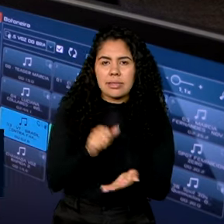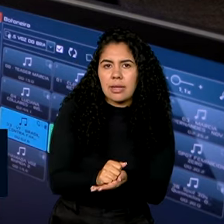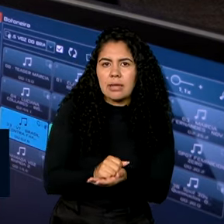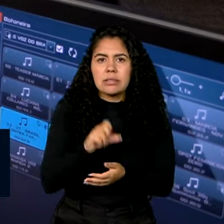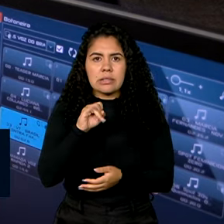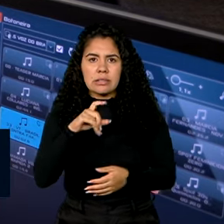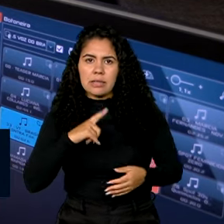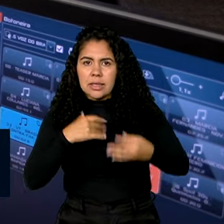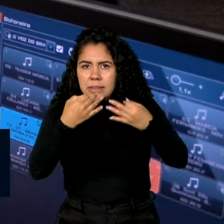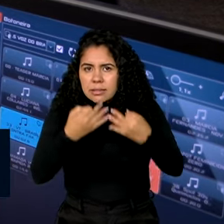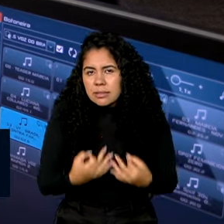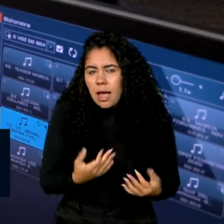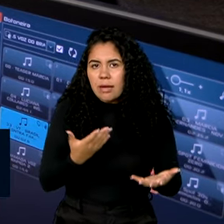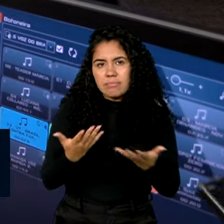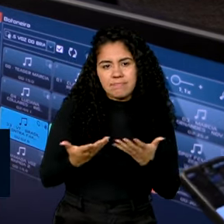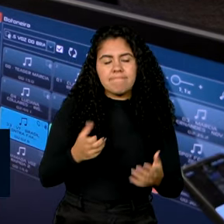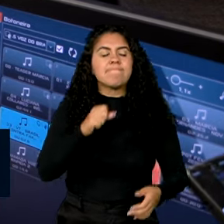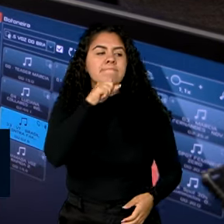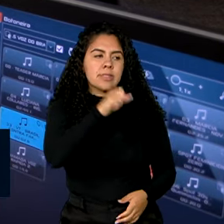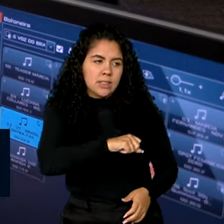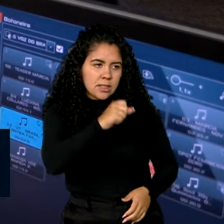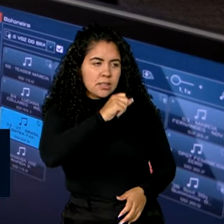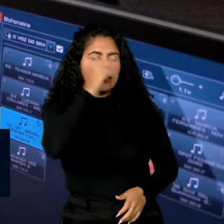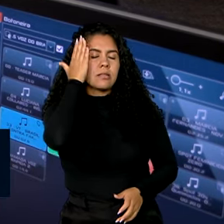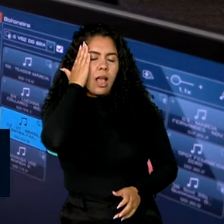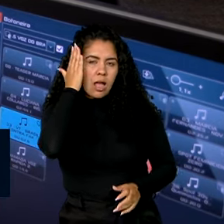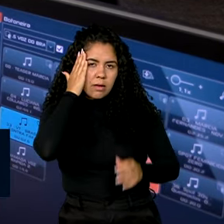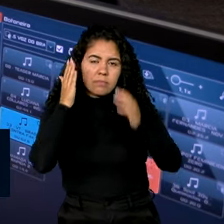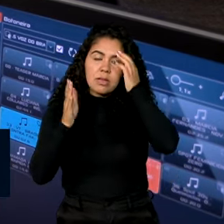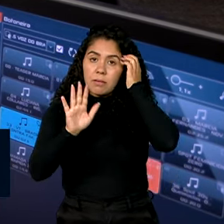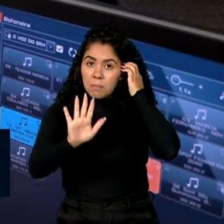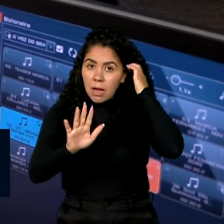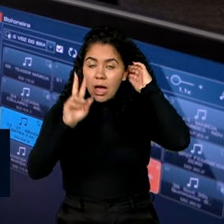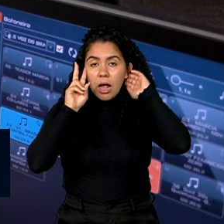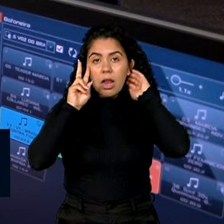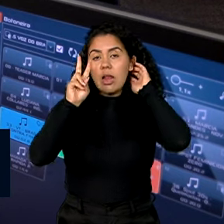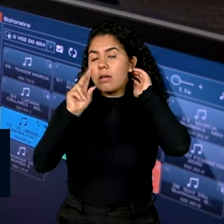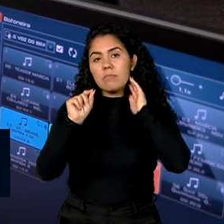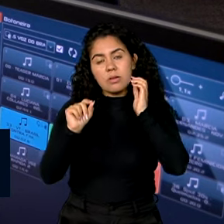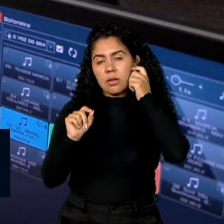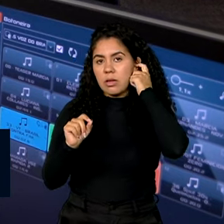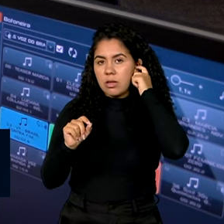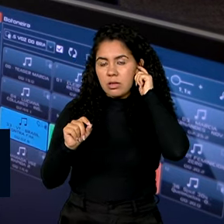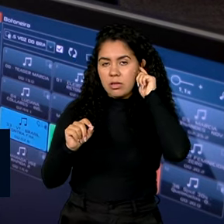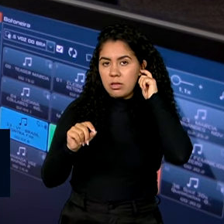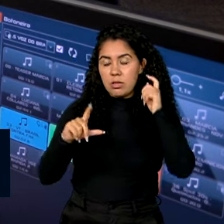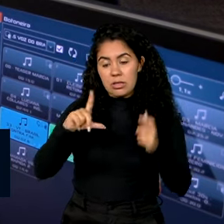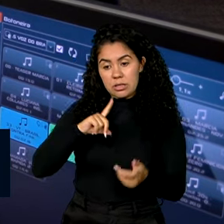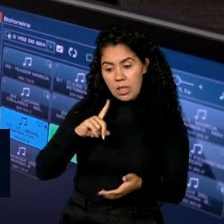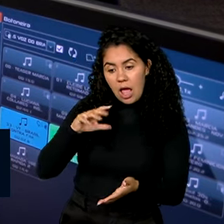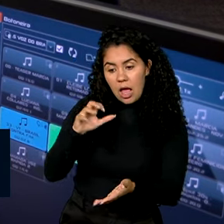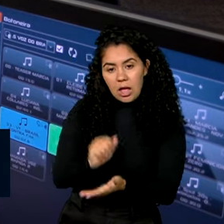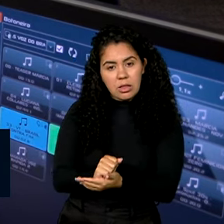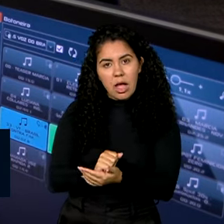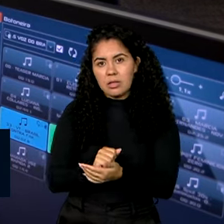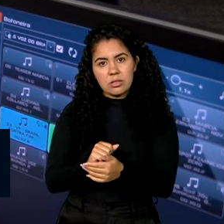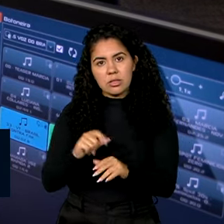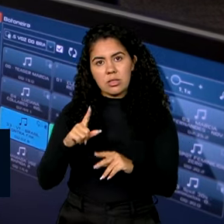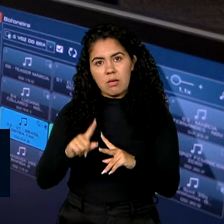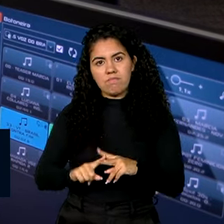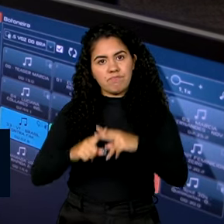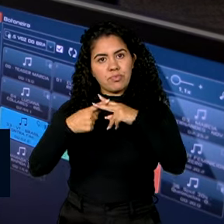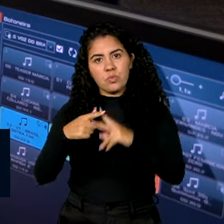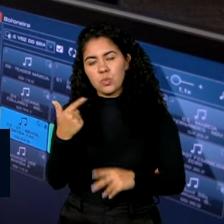certo com o cadastro dele isso ele já sabe né a gente lembrando aqueles que não têm cadastro ou que estão com cadastro desatualizado